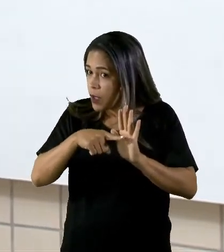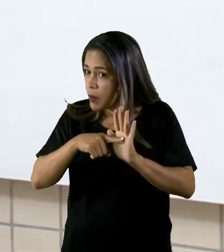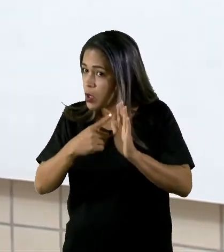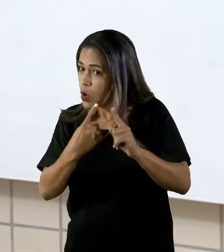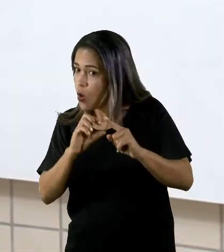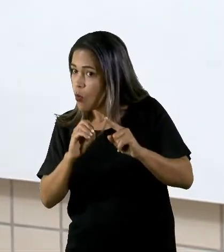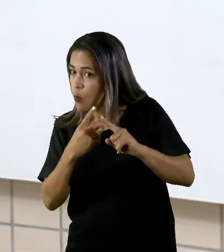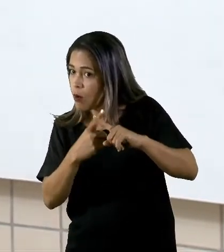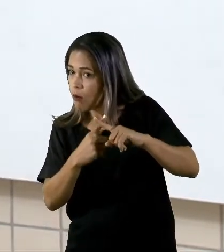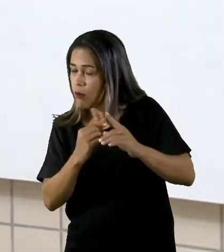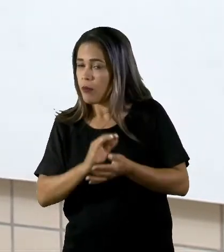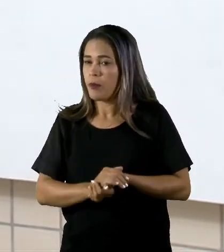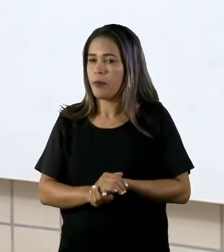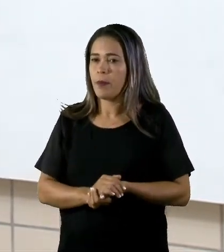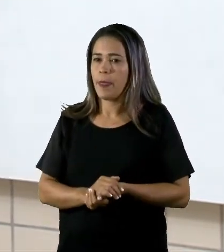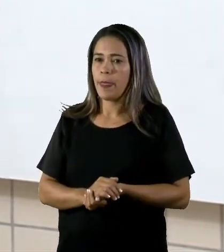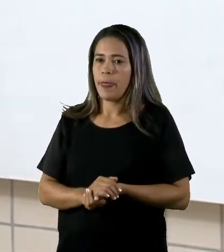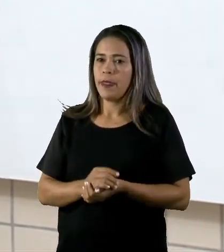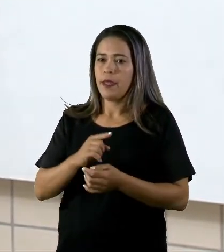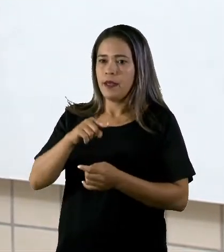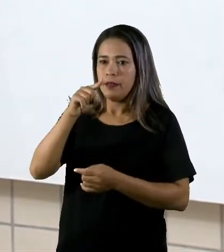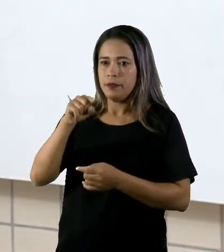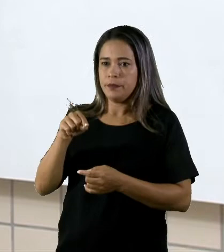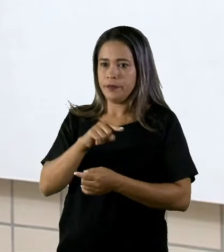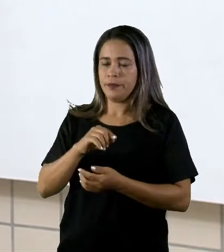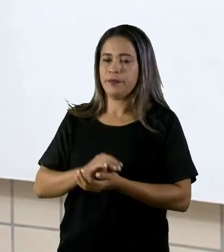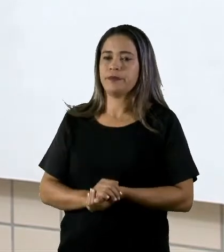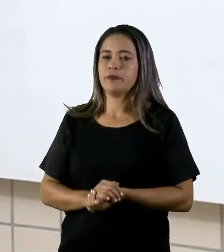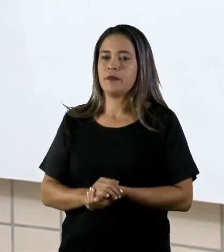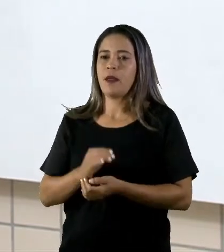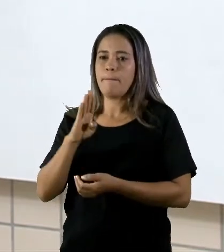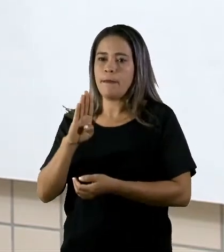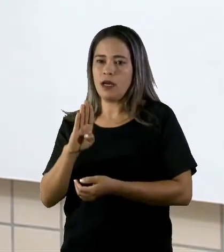Descobrir o determinante. B ao quadrado